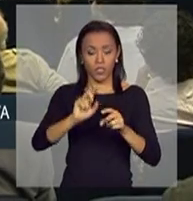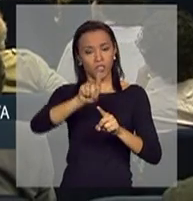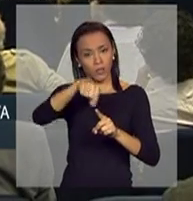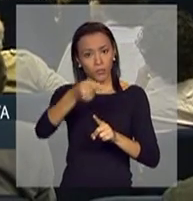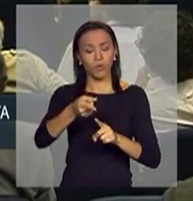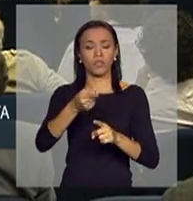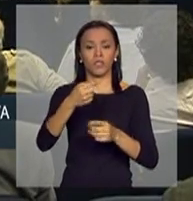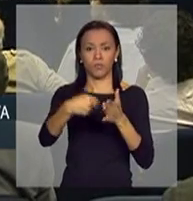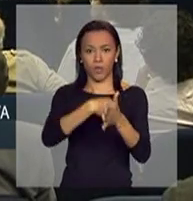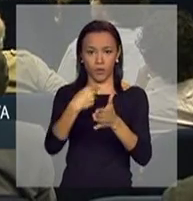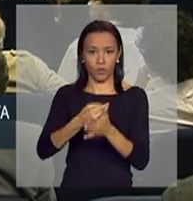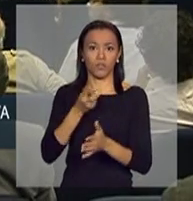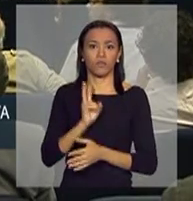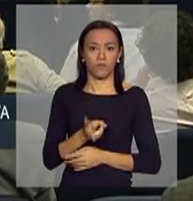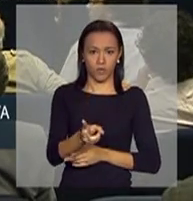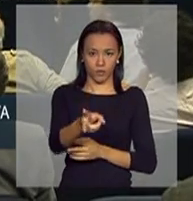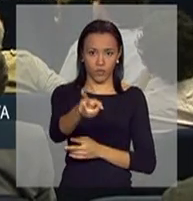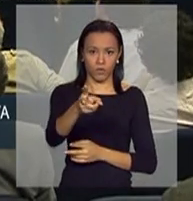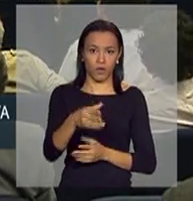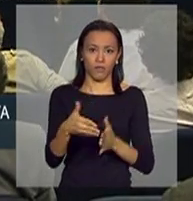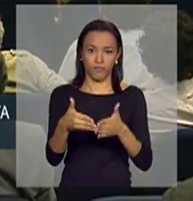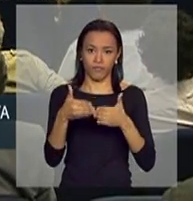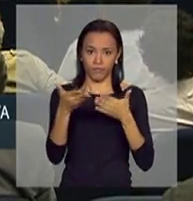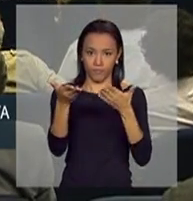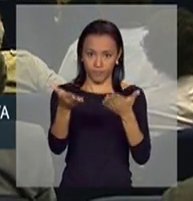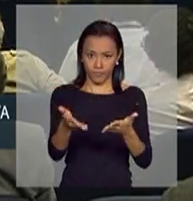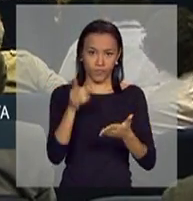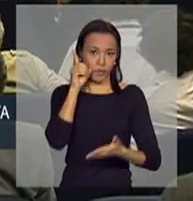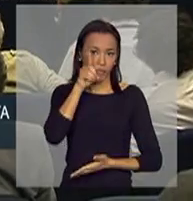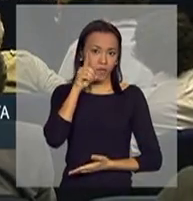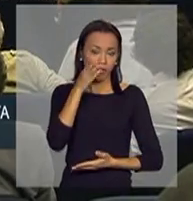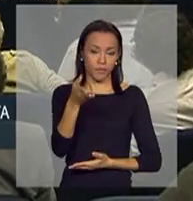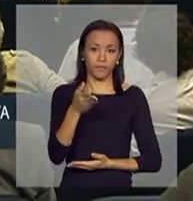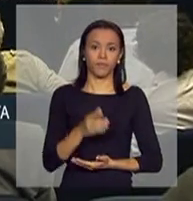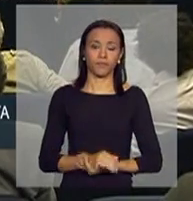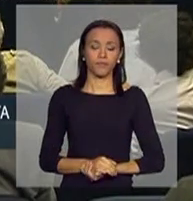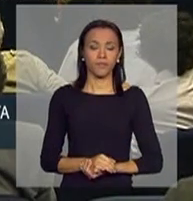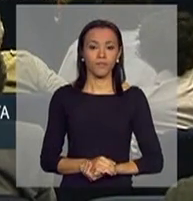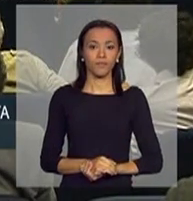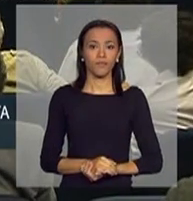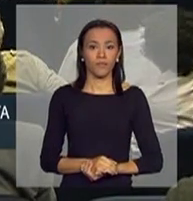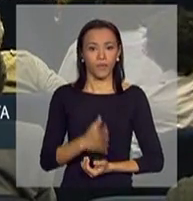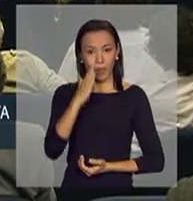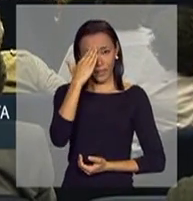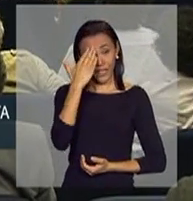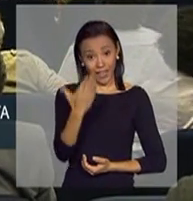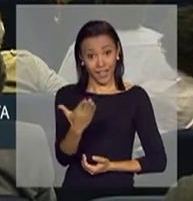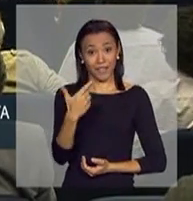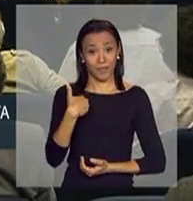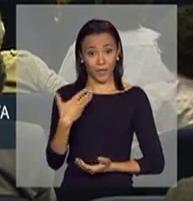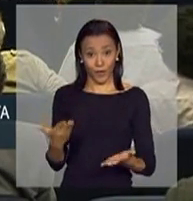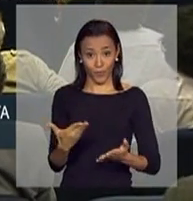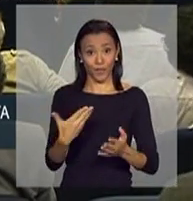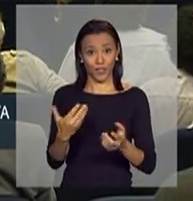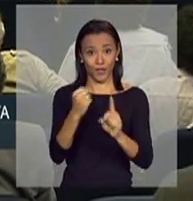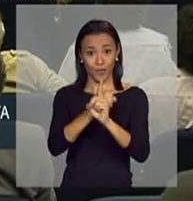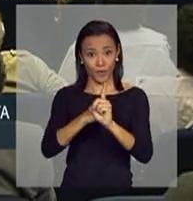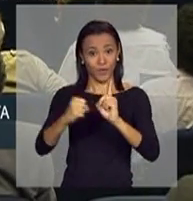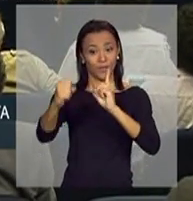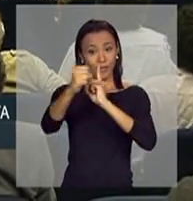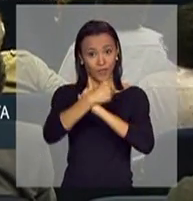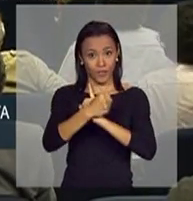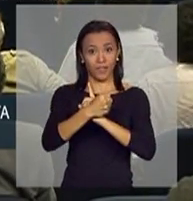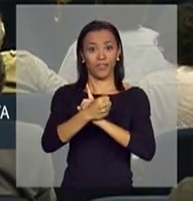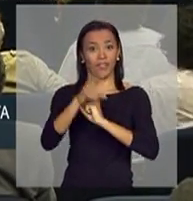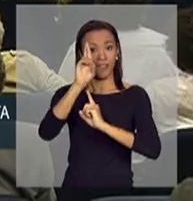continuarão agora, por gentileza, deputado. Bom, obrigado por me colocar na sociedade civil. Deputado, é difícil, né,